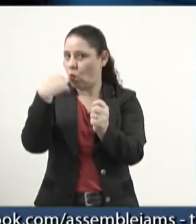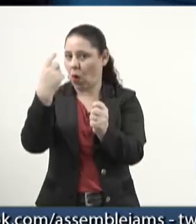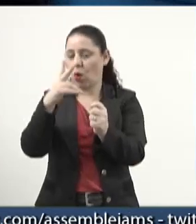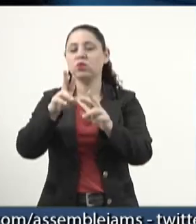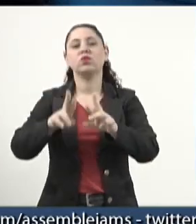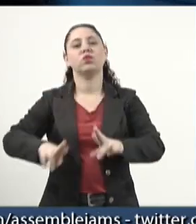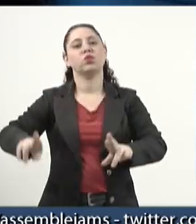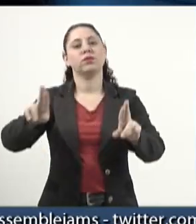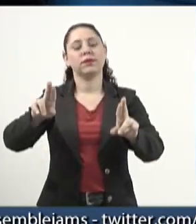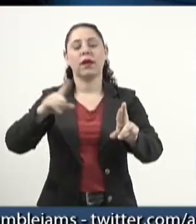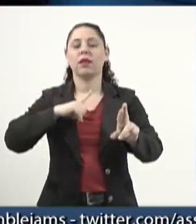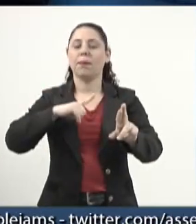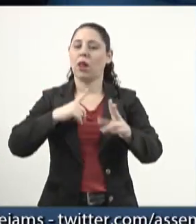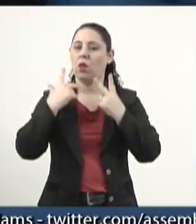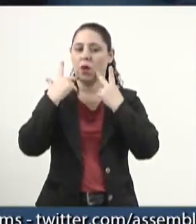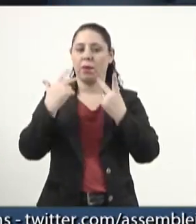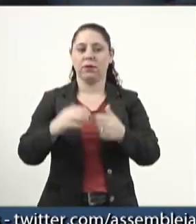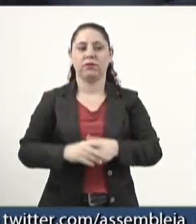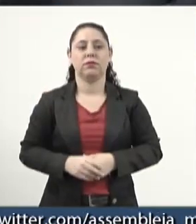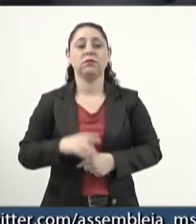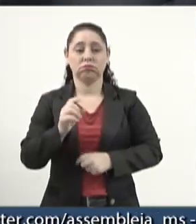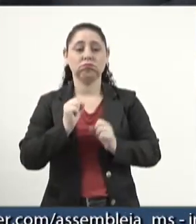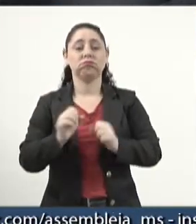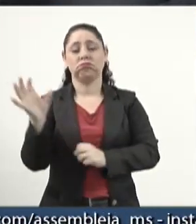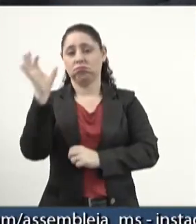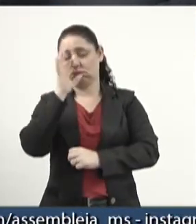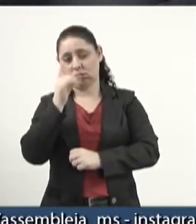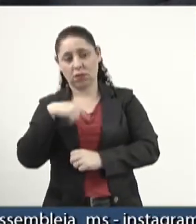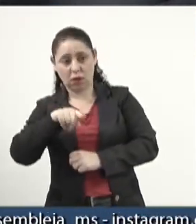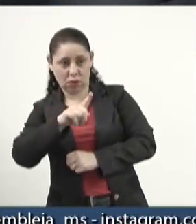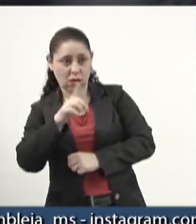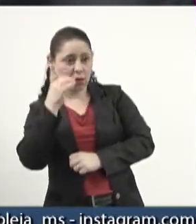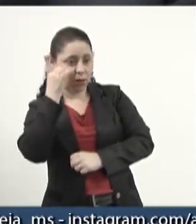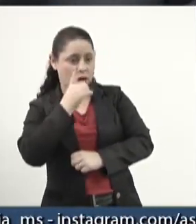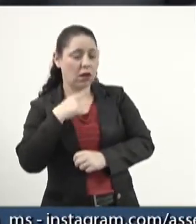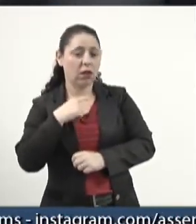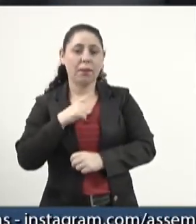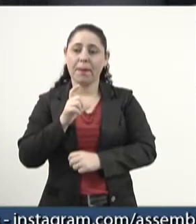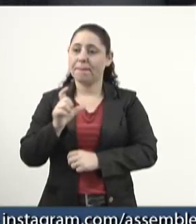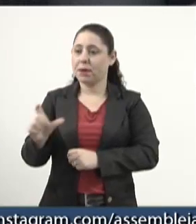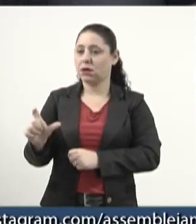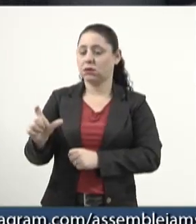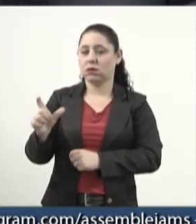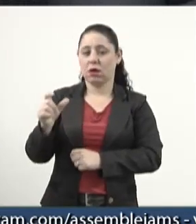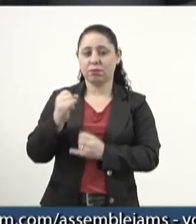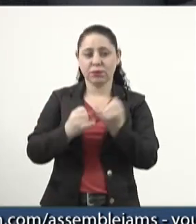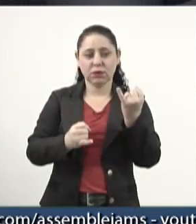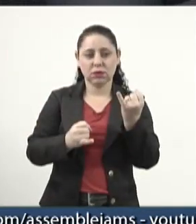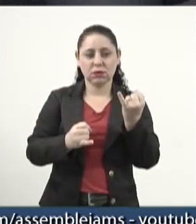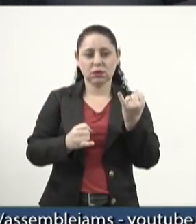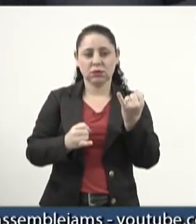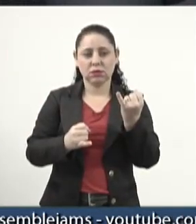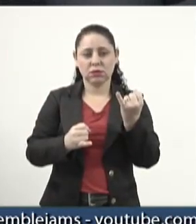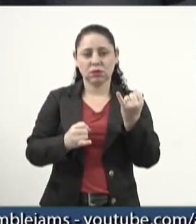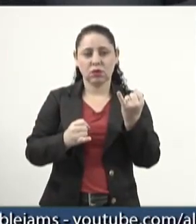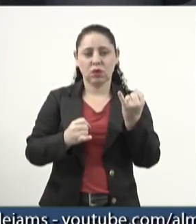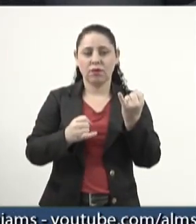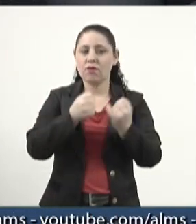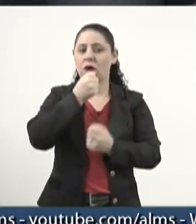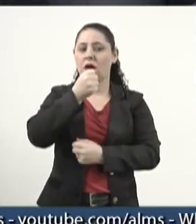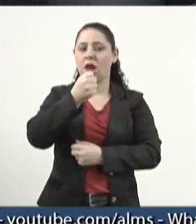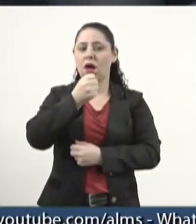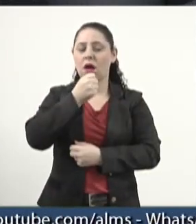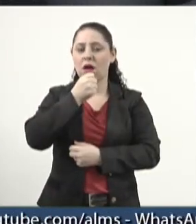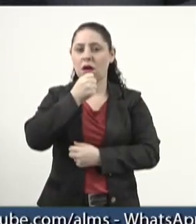dentro do tempo normal. Então, o senhor mesmo pode acompanhar, os deputados que estão numa parte, no meio, o tempo do orador.